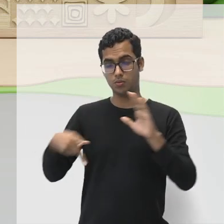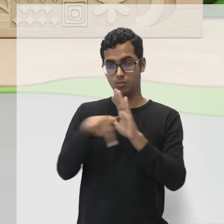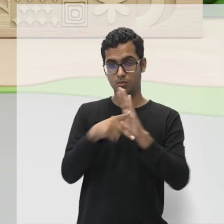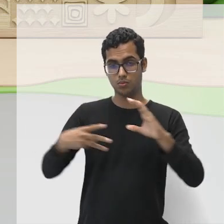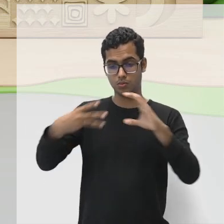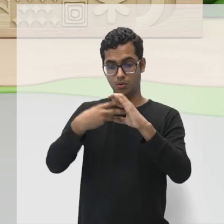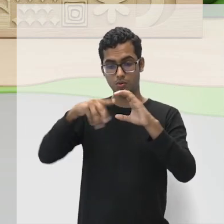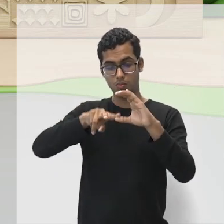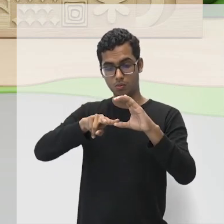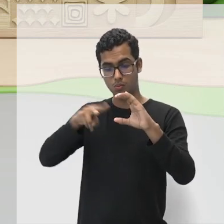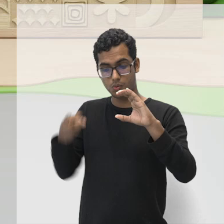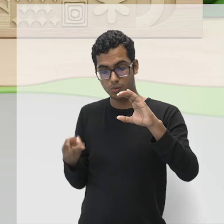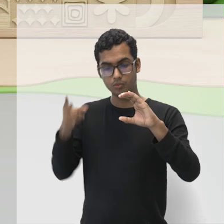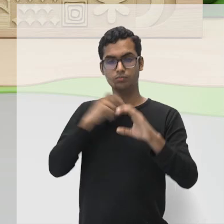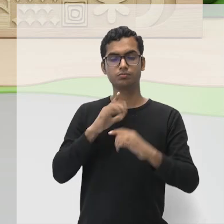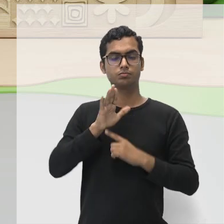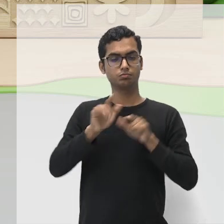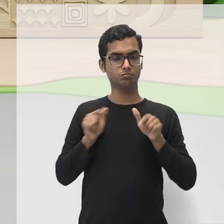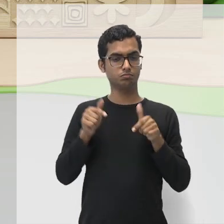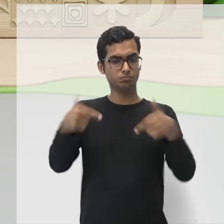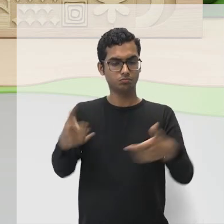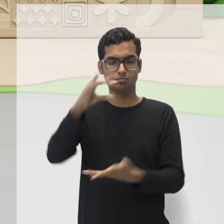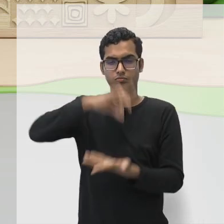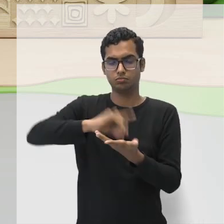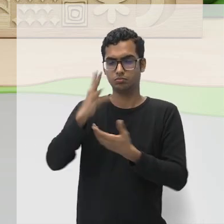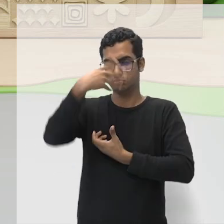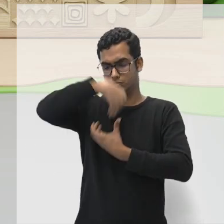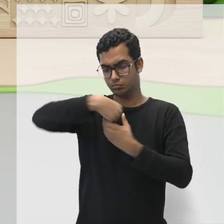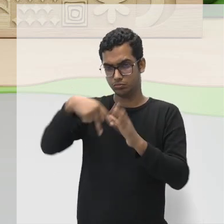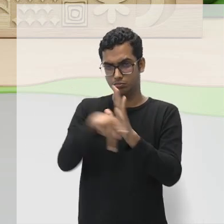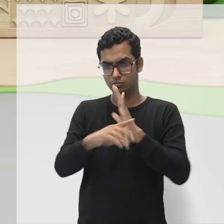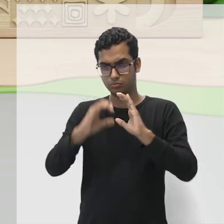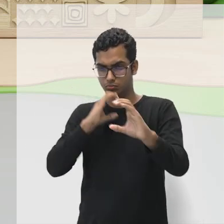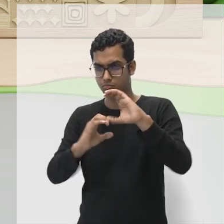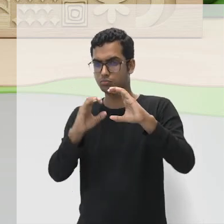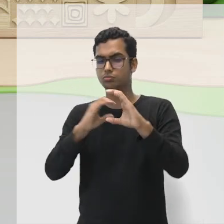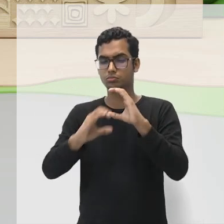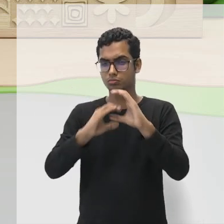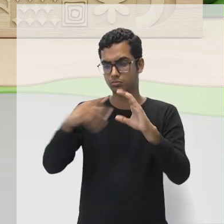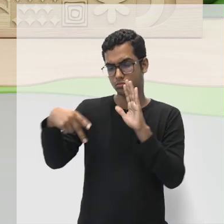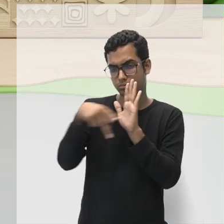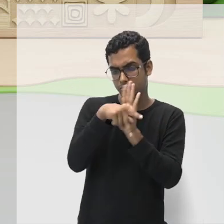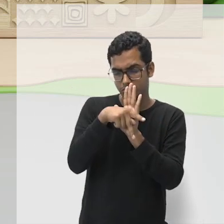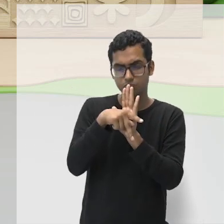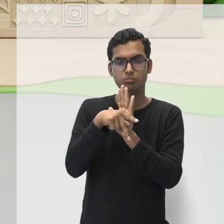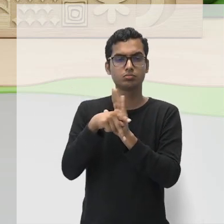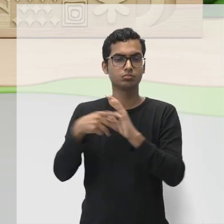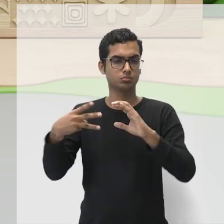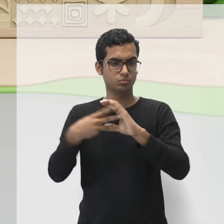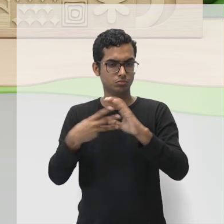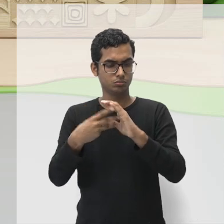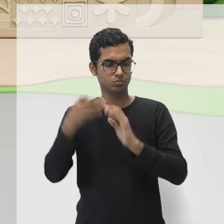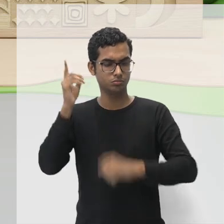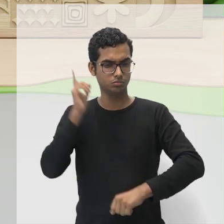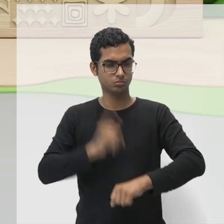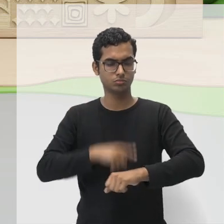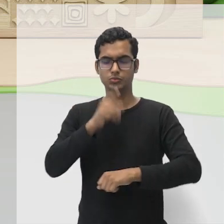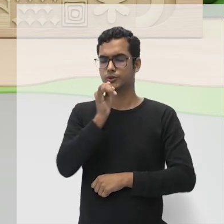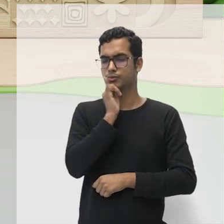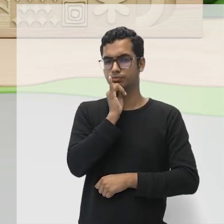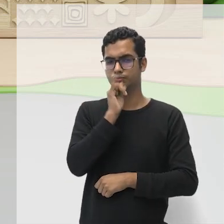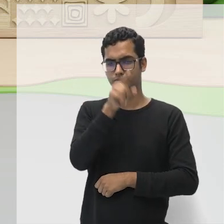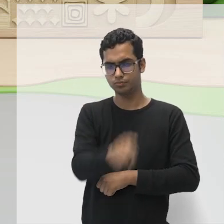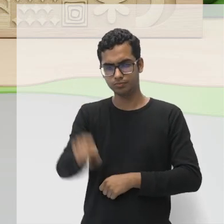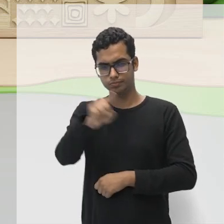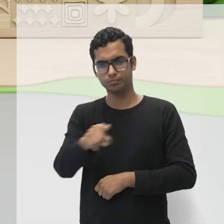vão atuar, né, dentro dessa comunicação entre eles. Imaginem assim, por